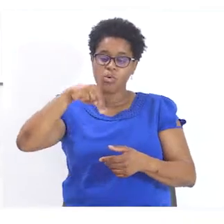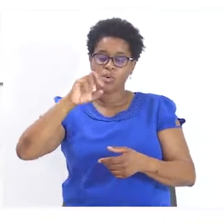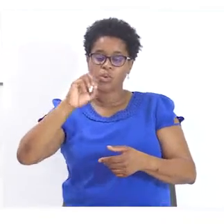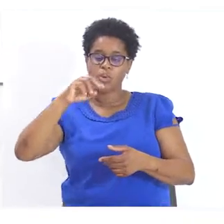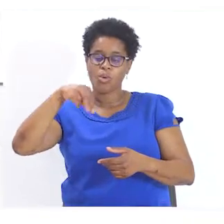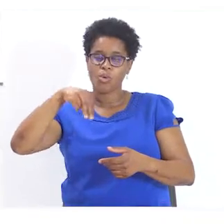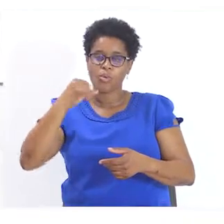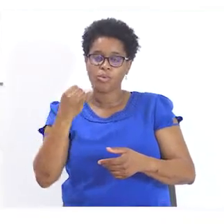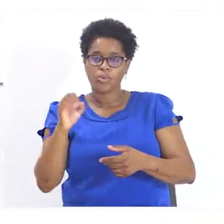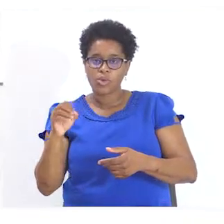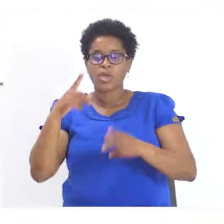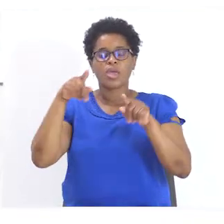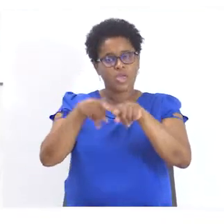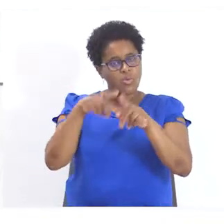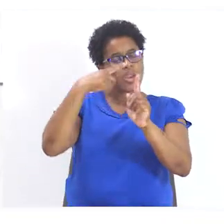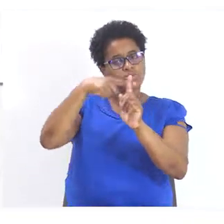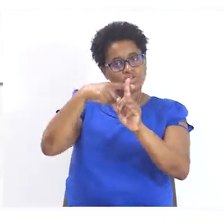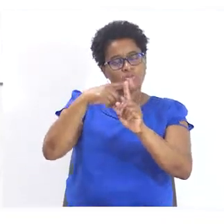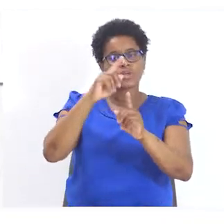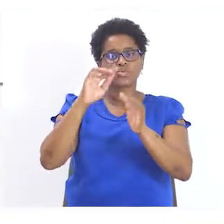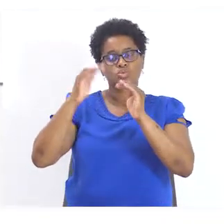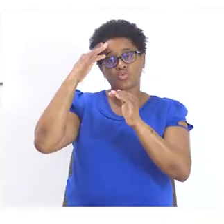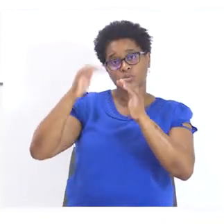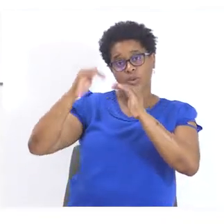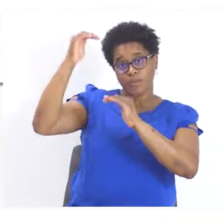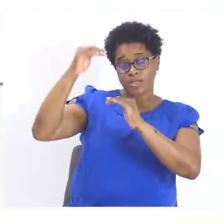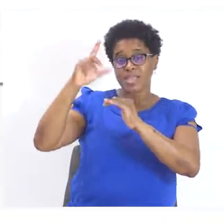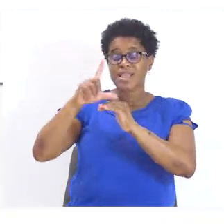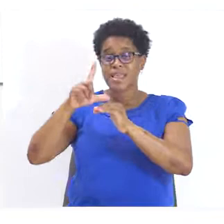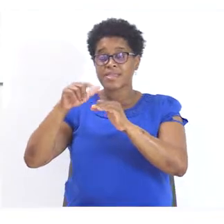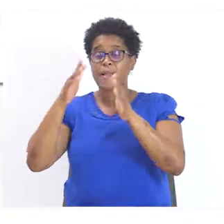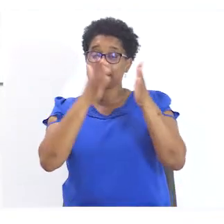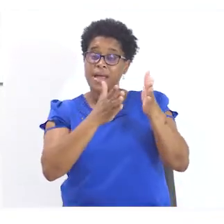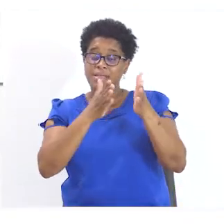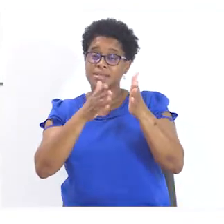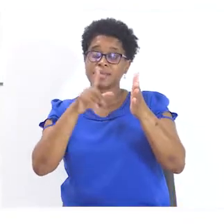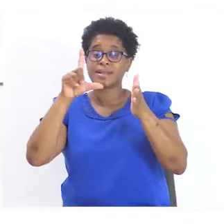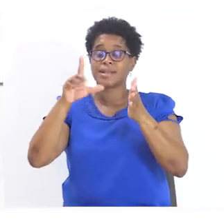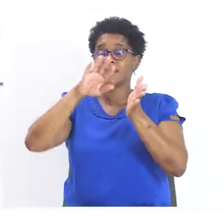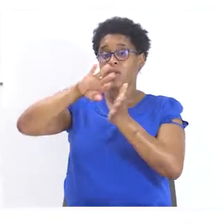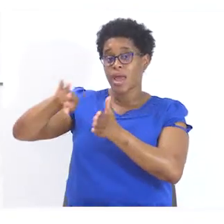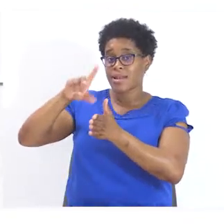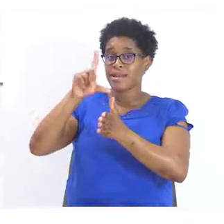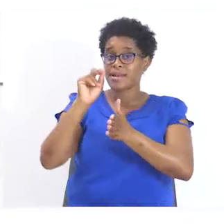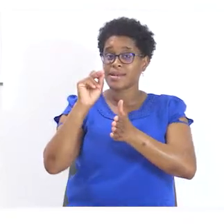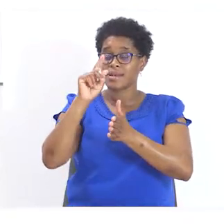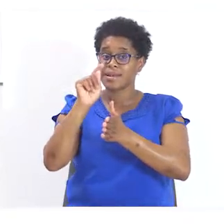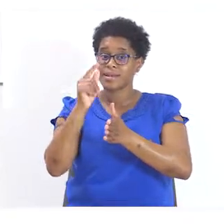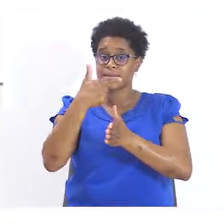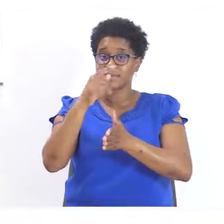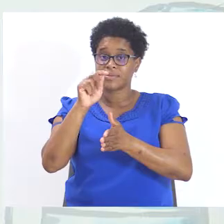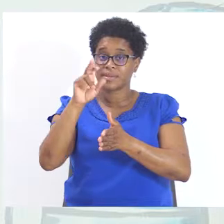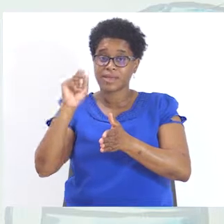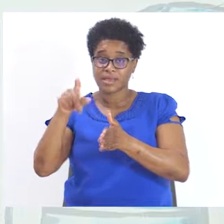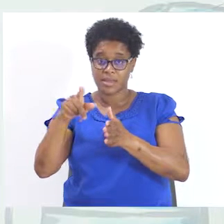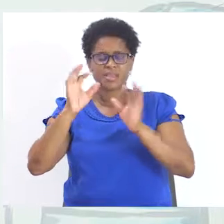expoentes das letras da parte literal, que nele figuram, e é sempre